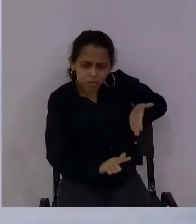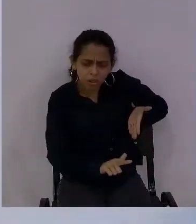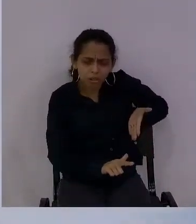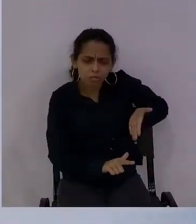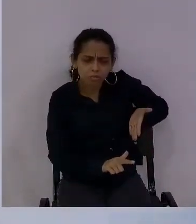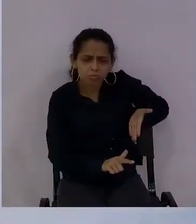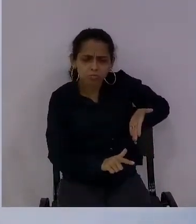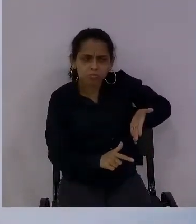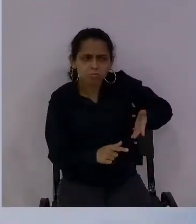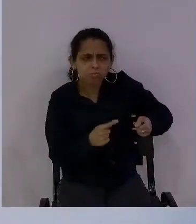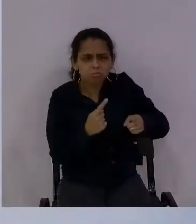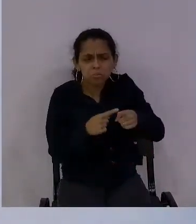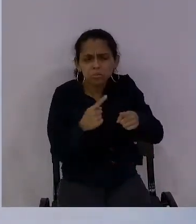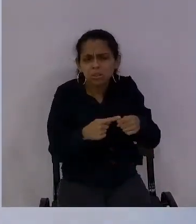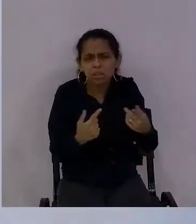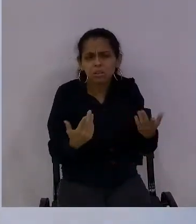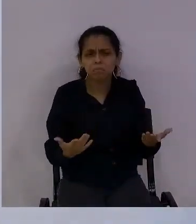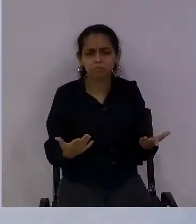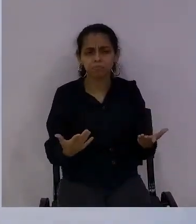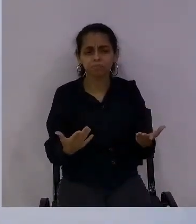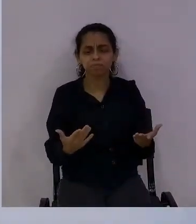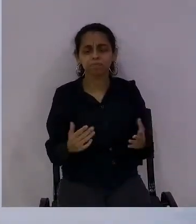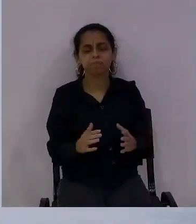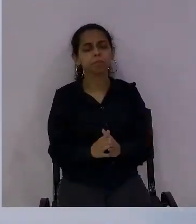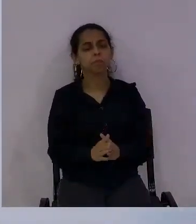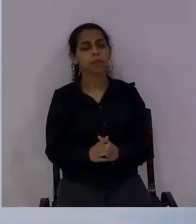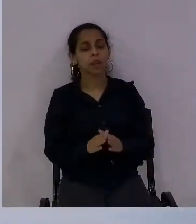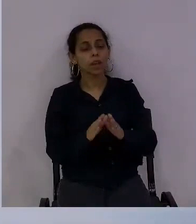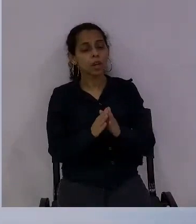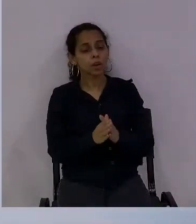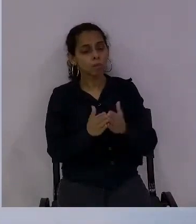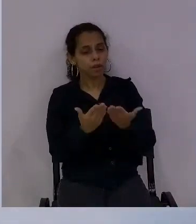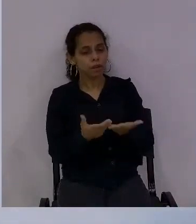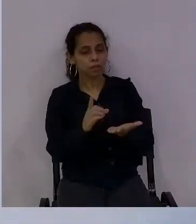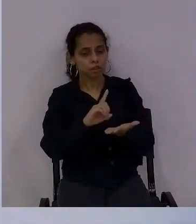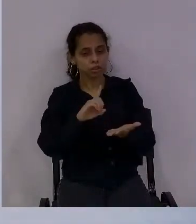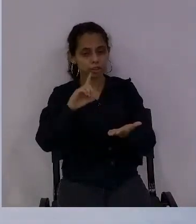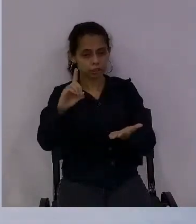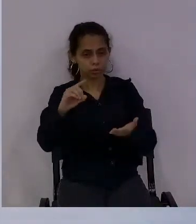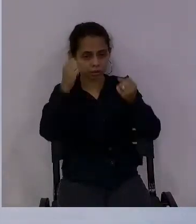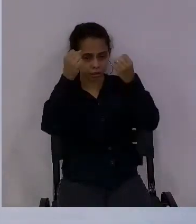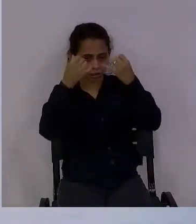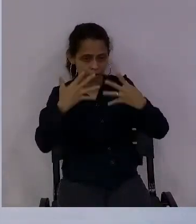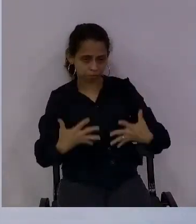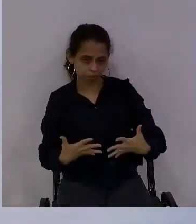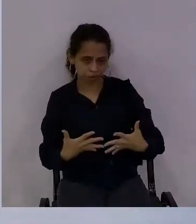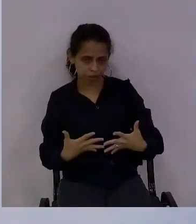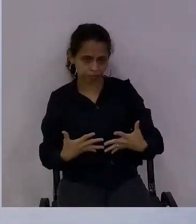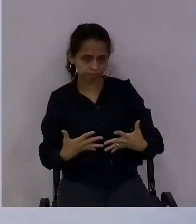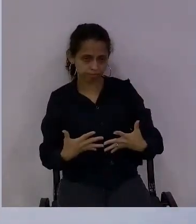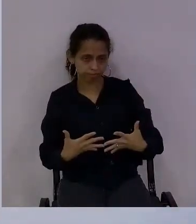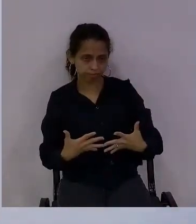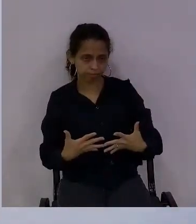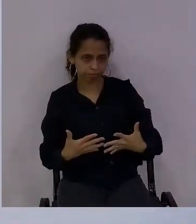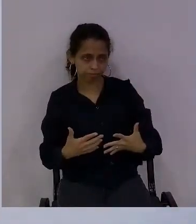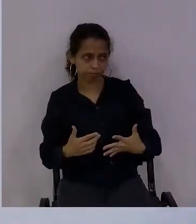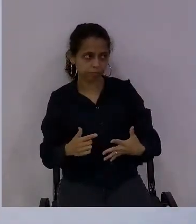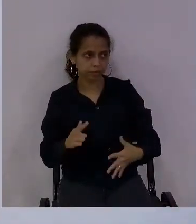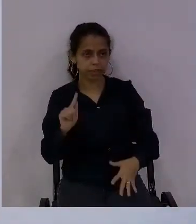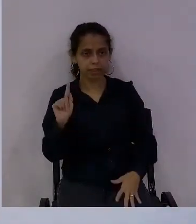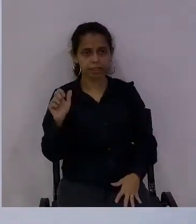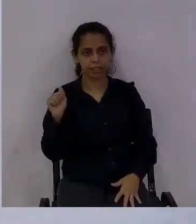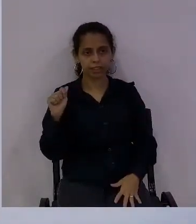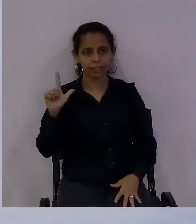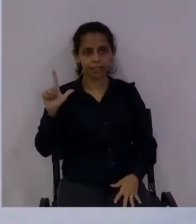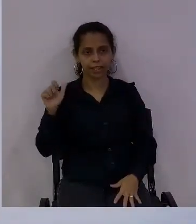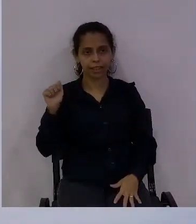texto de Gálatas, capítulo 4, verso 4, nós temos uma resposta para isso. O Senhor Jesus nasceu de